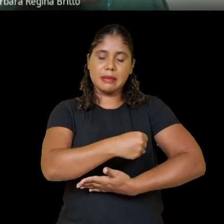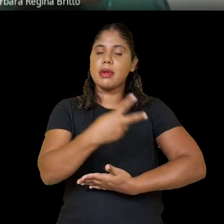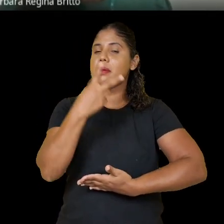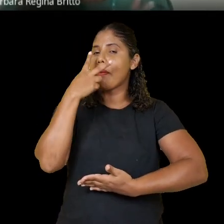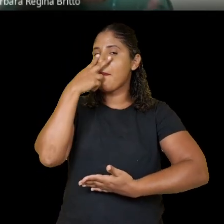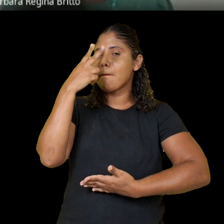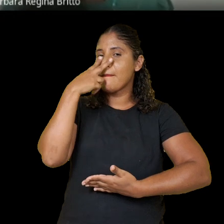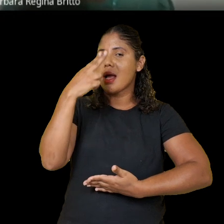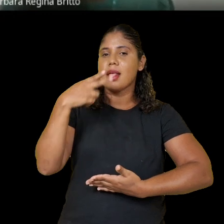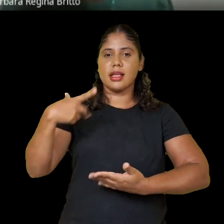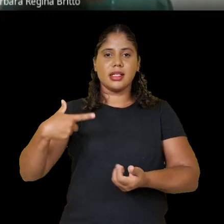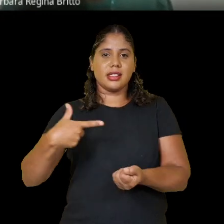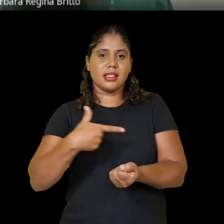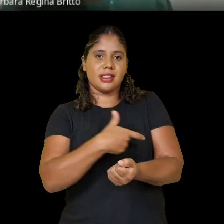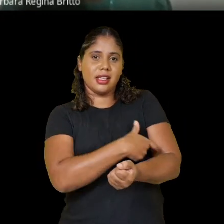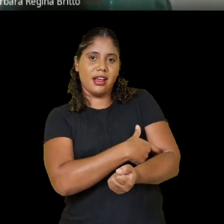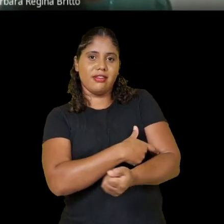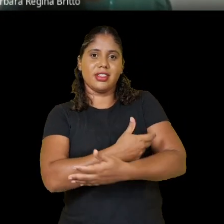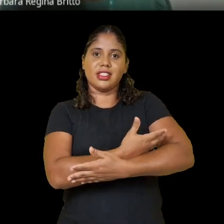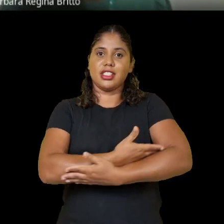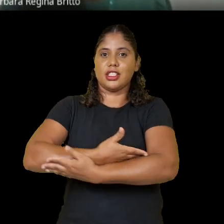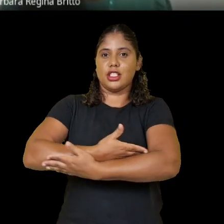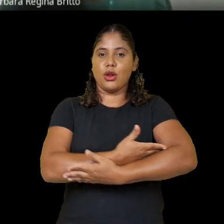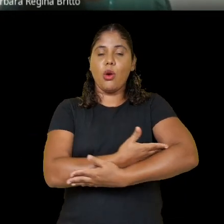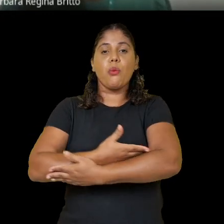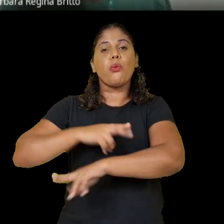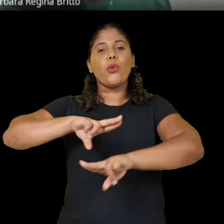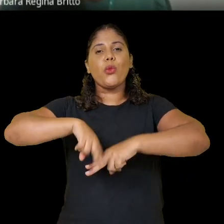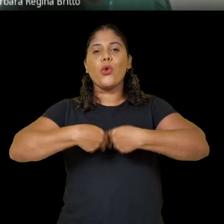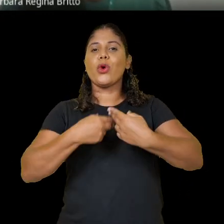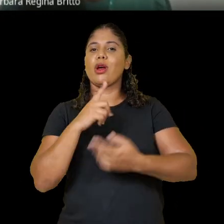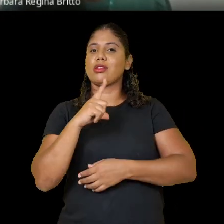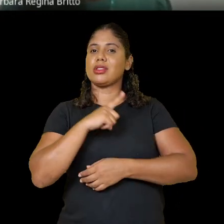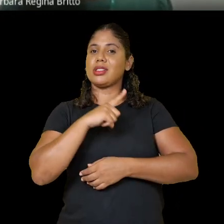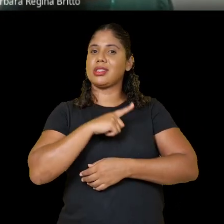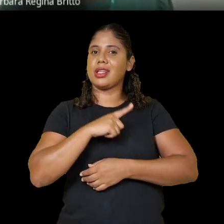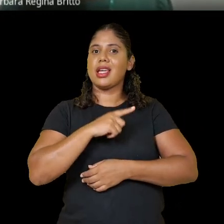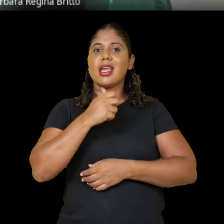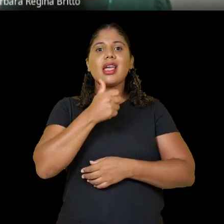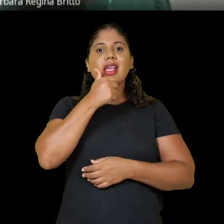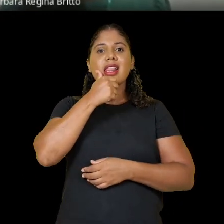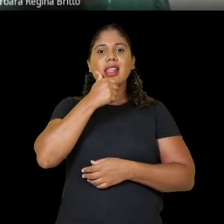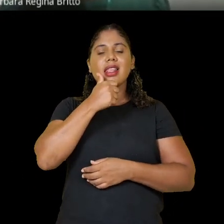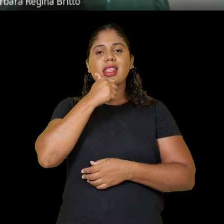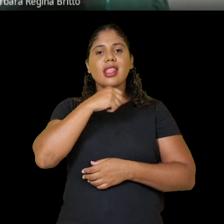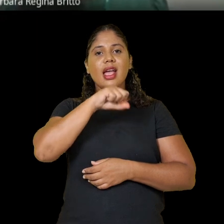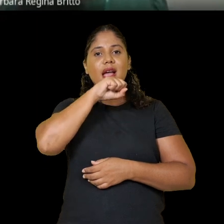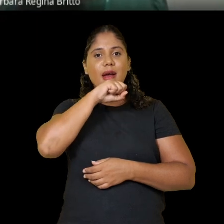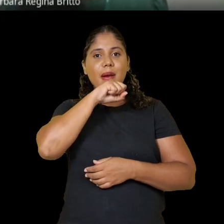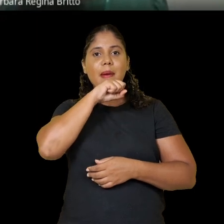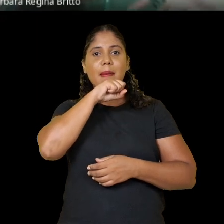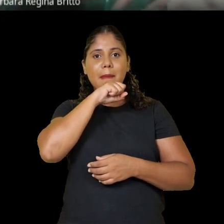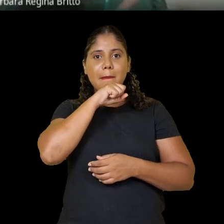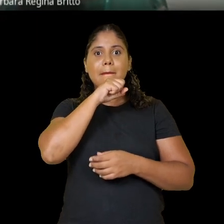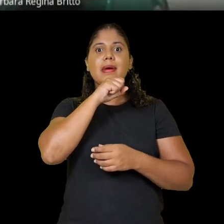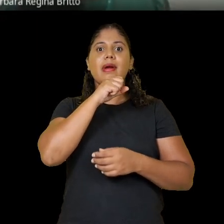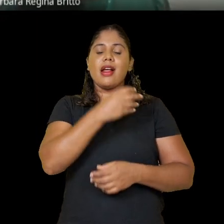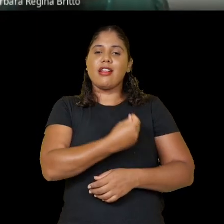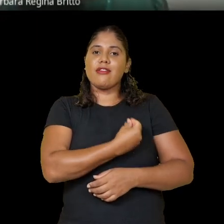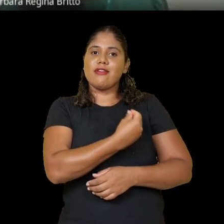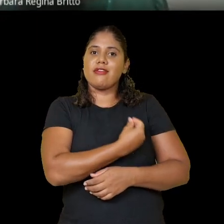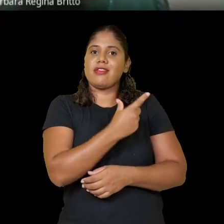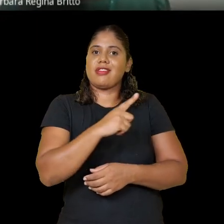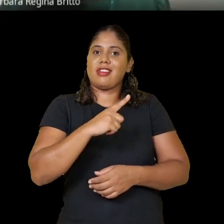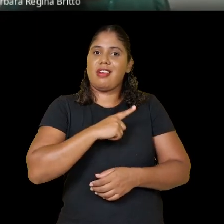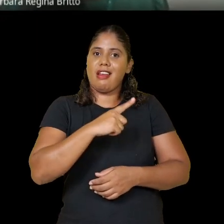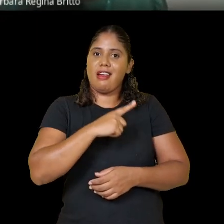aquela carga de anticorpos, né? Que a mãe tem, adquiriu durante toda a vida, então